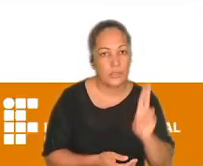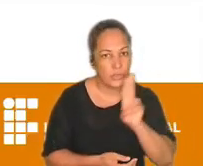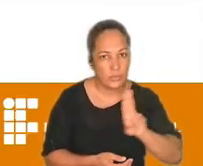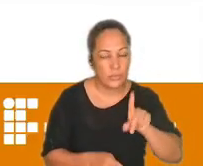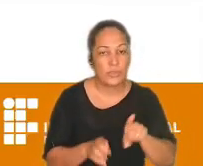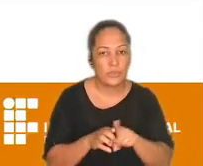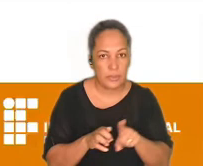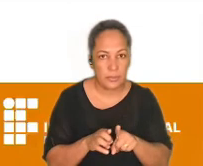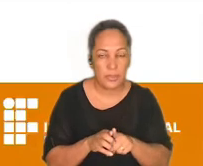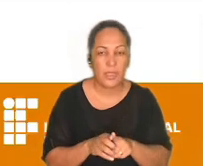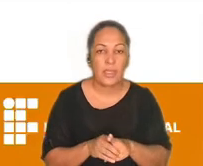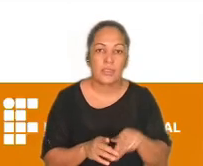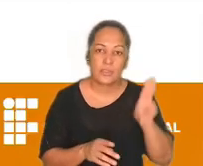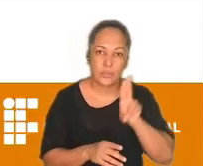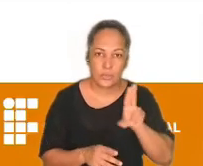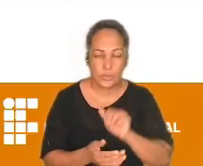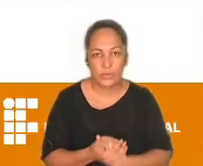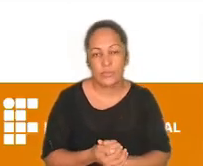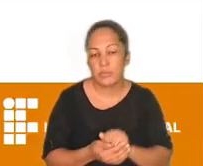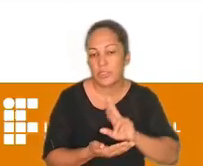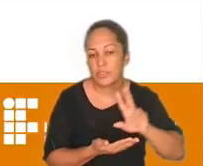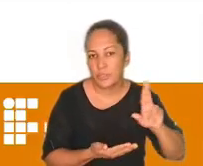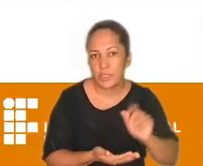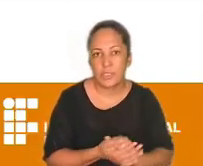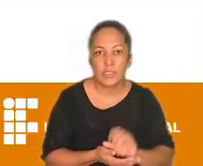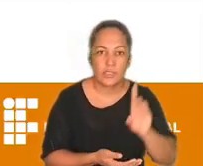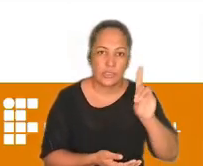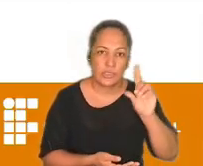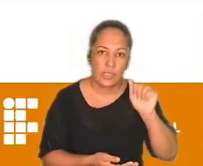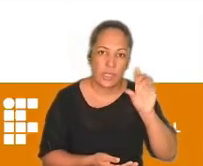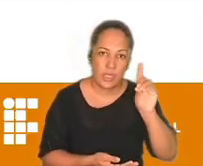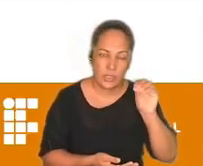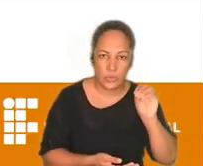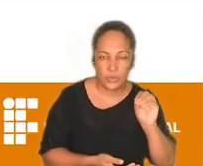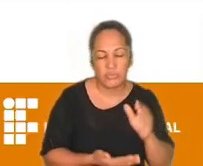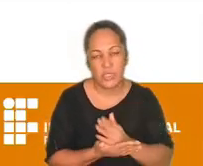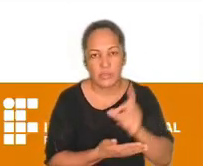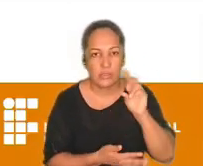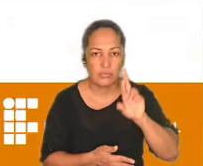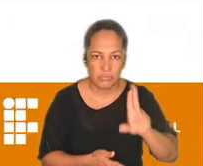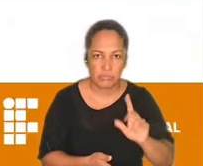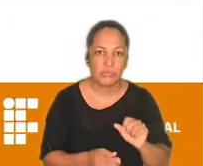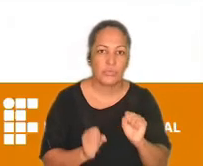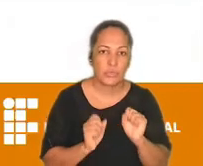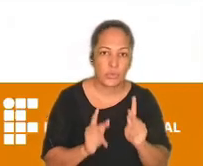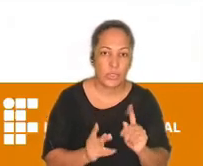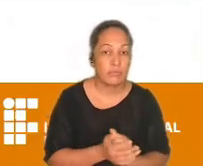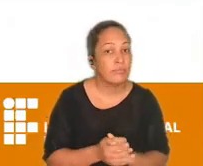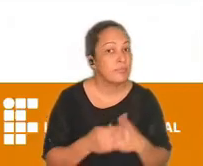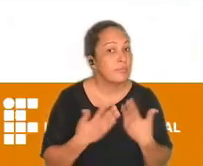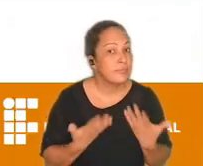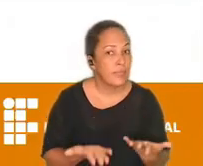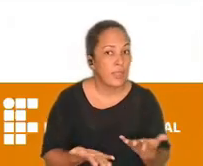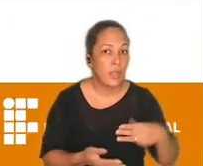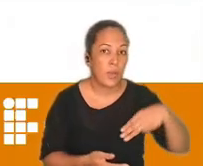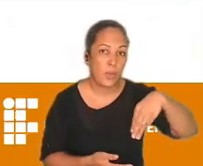o PostgreSQL também tem outros tipos de dados. Às vezes pode ser um pouquinho diferente, tá bom? Muito bem, então no MySQL os tipos de dados mais